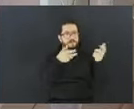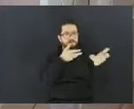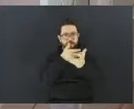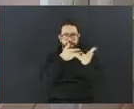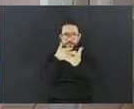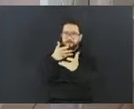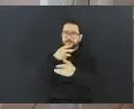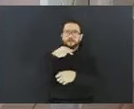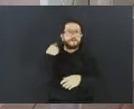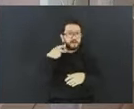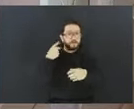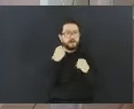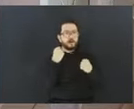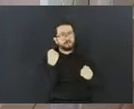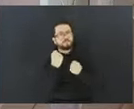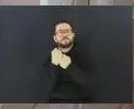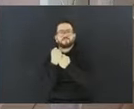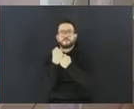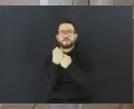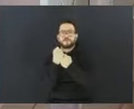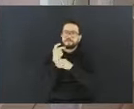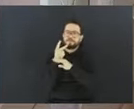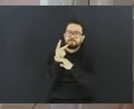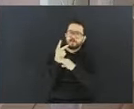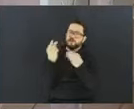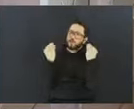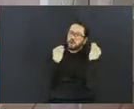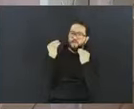que nos apoiem na busca de soluções para enfrentar esse